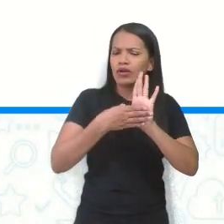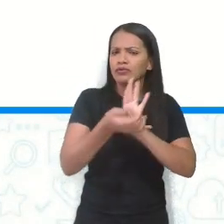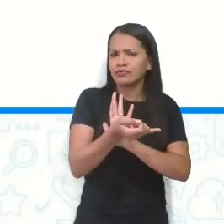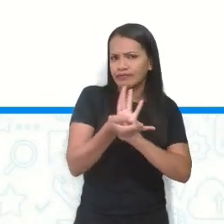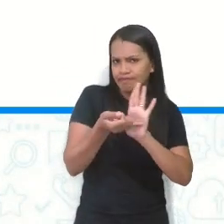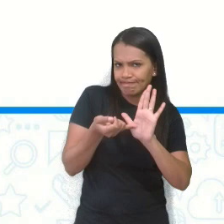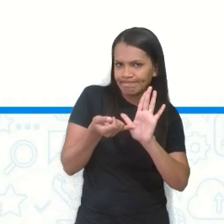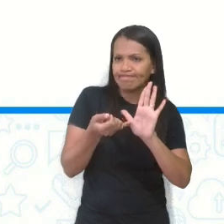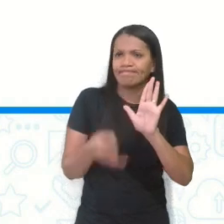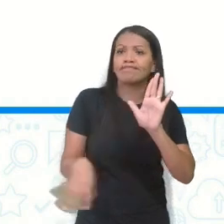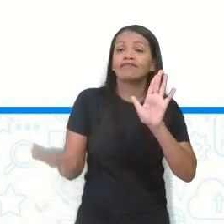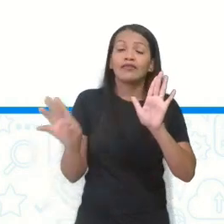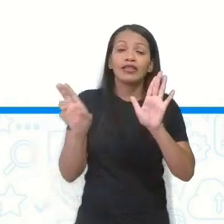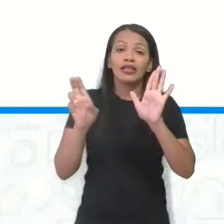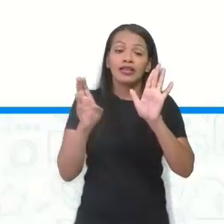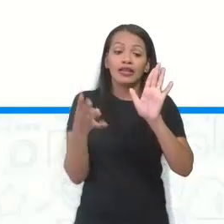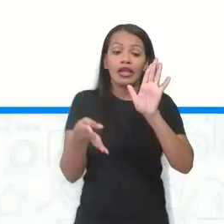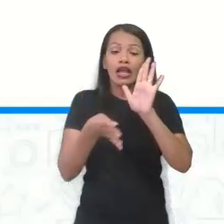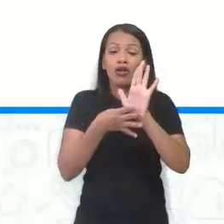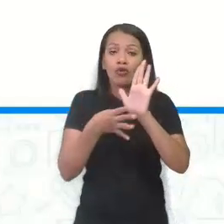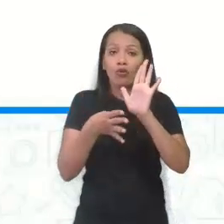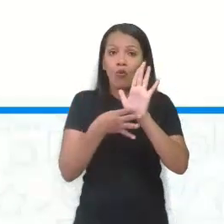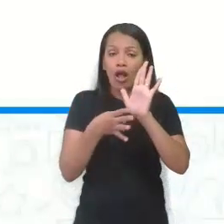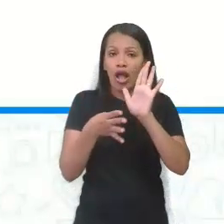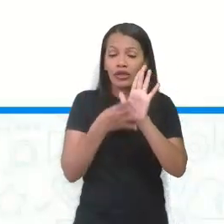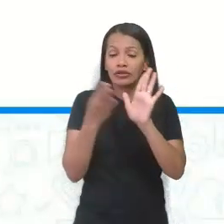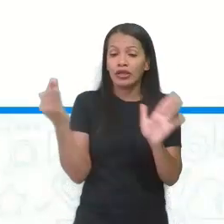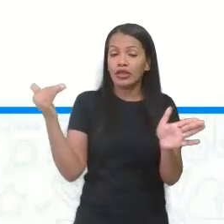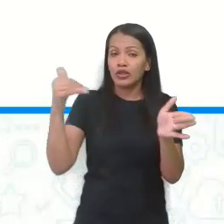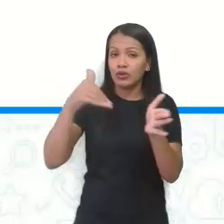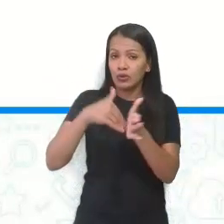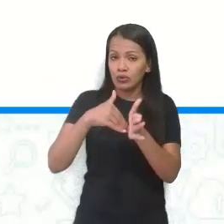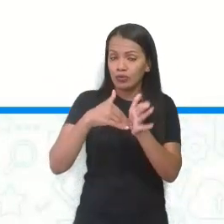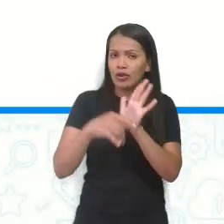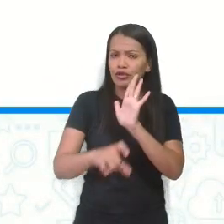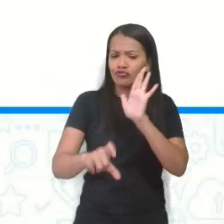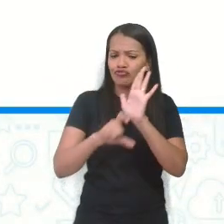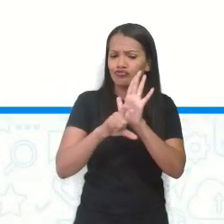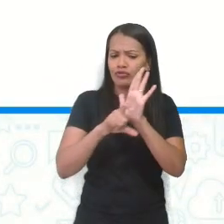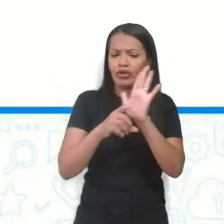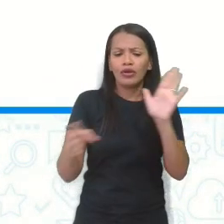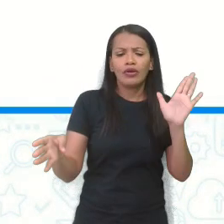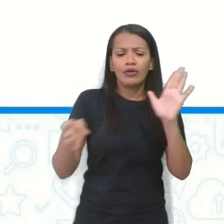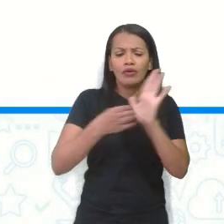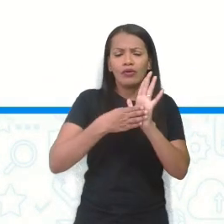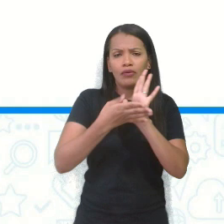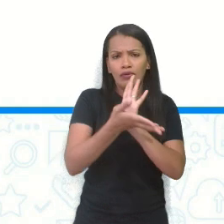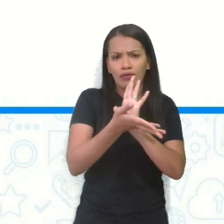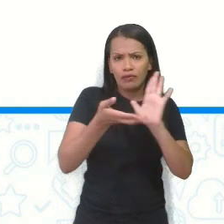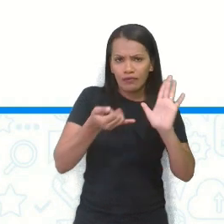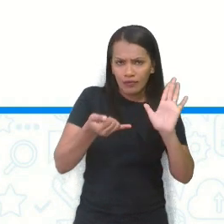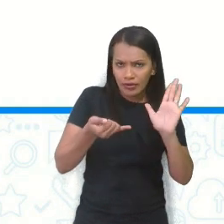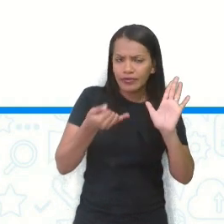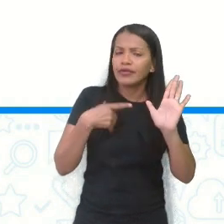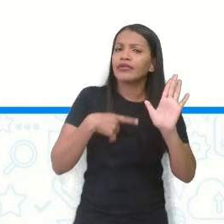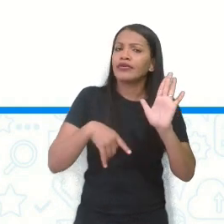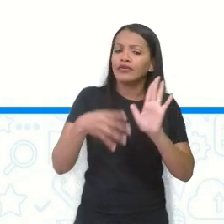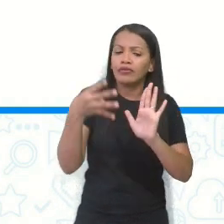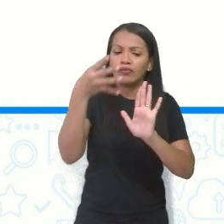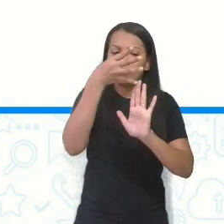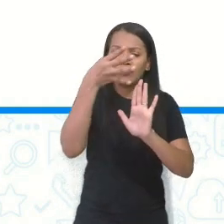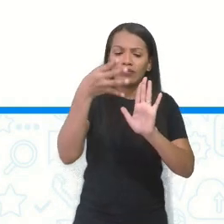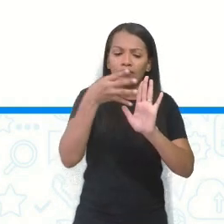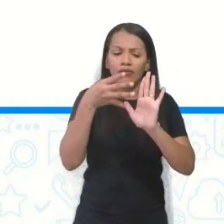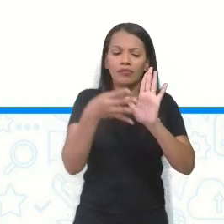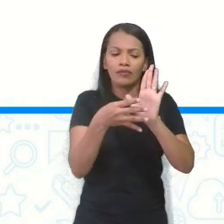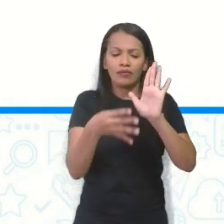e a quarta e última estrofe, tá? Eu tenho 4 estrofes nesse poema,